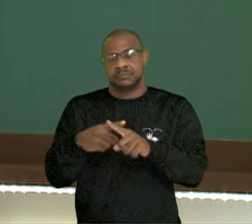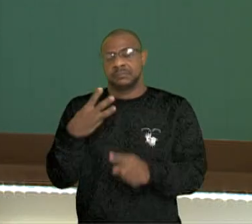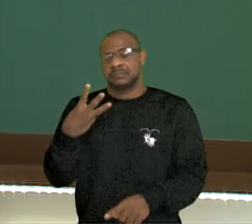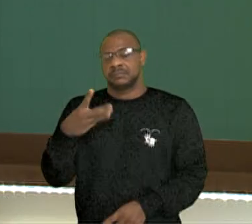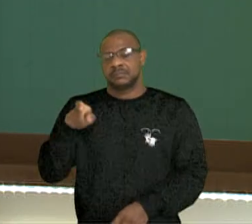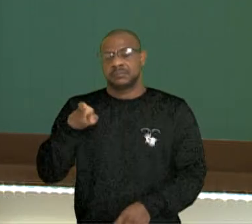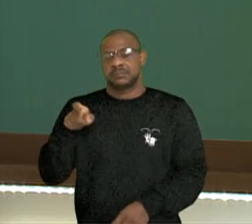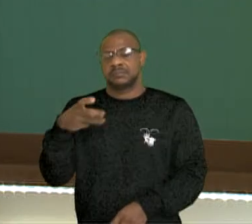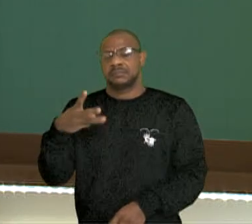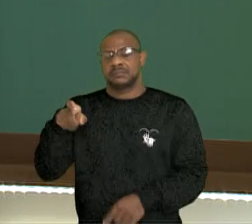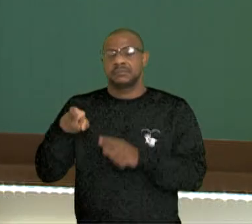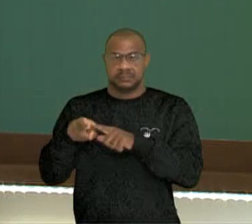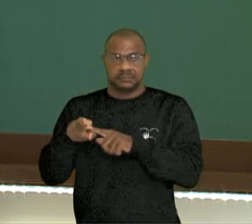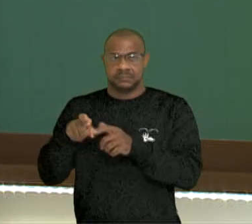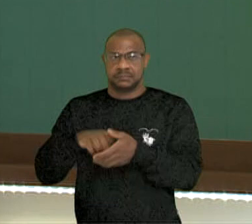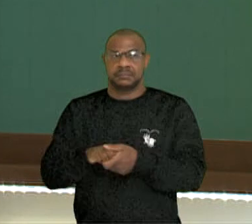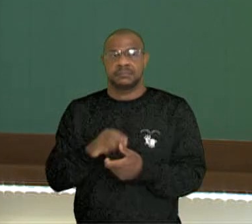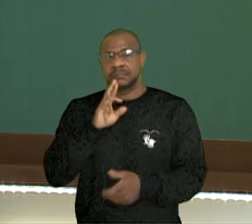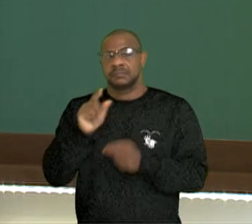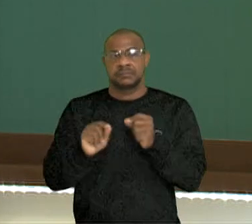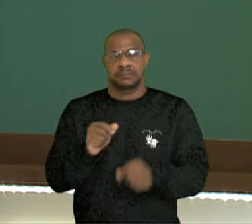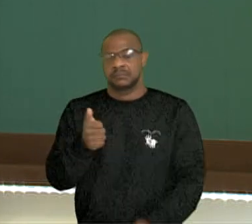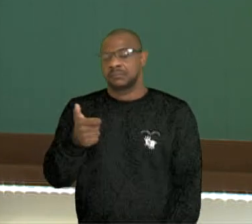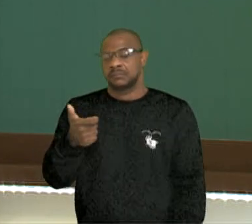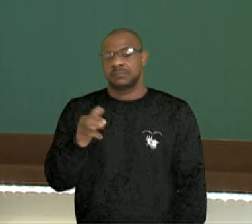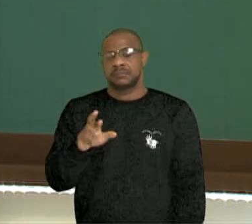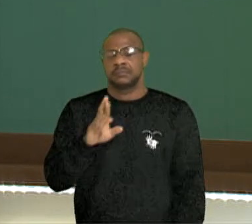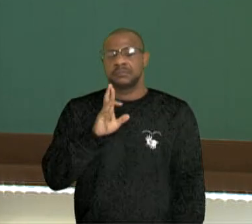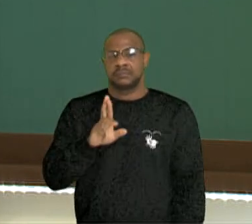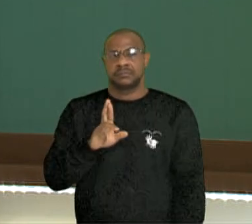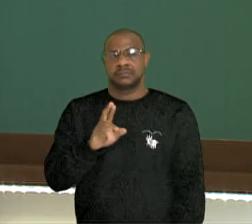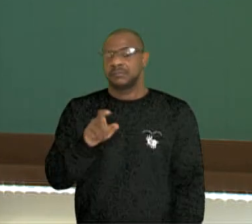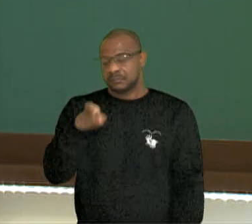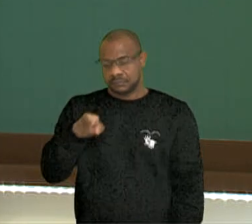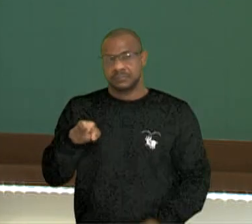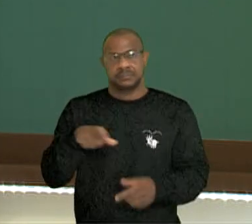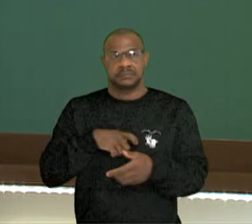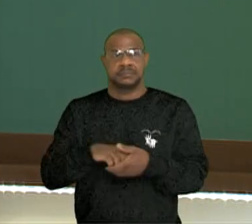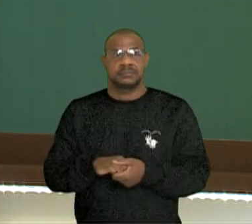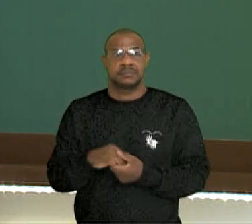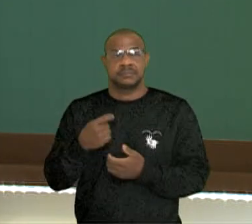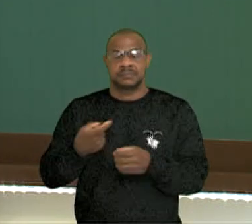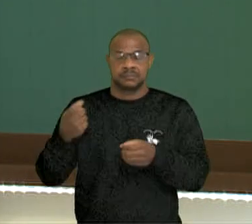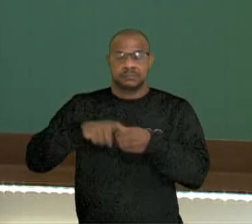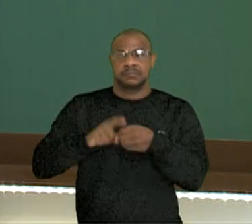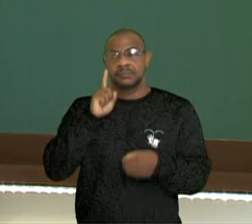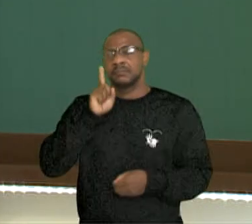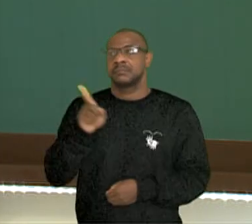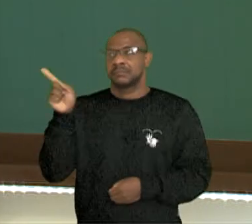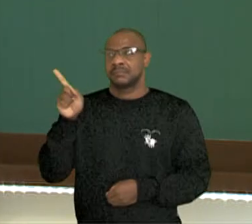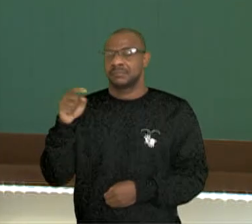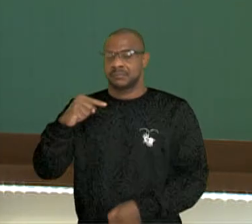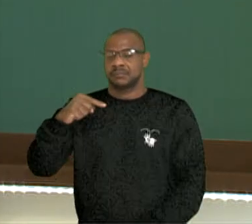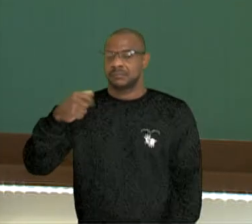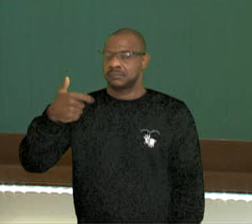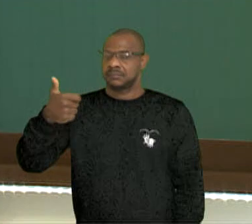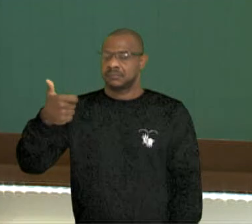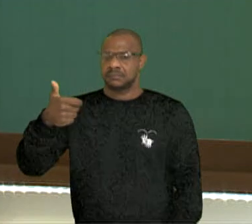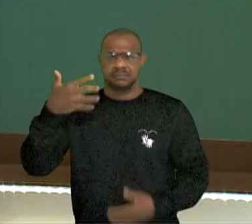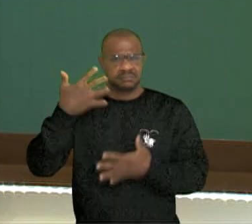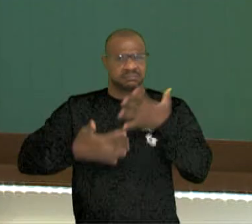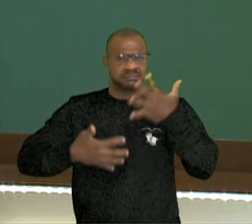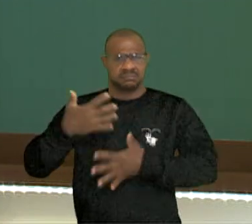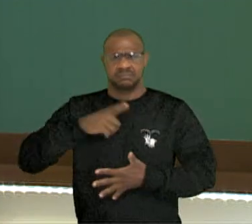3, 12x, tá bom? E de quando você volta a verificar lá, ele tá menos 12x. Esse menos não vai